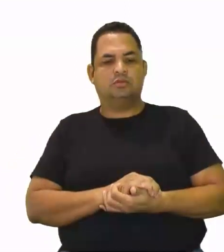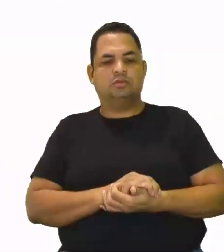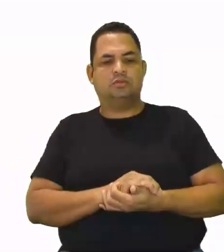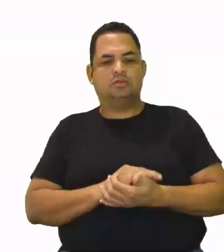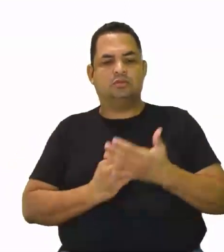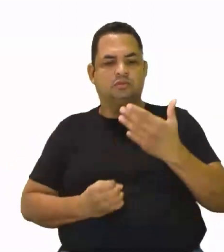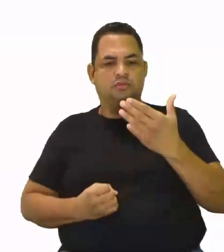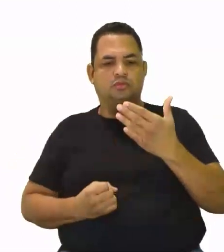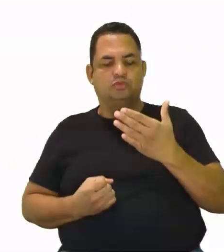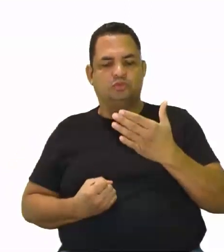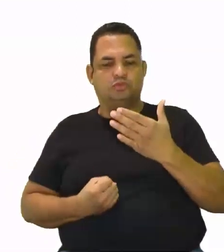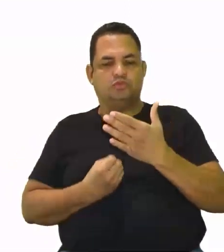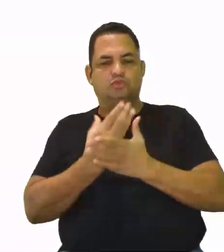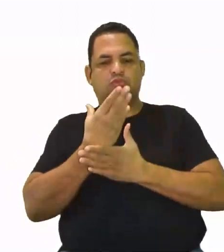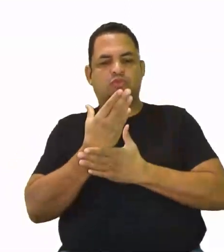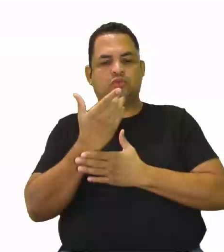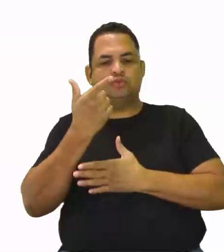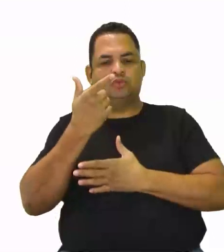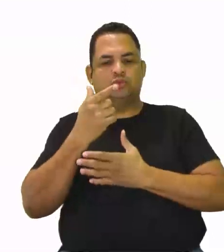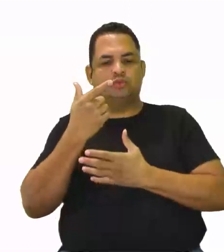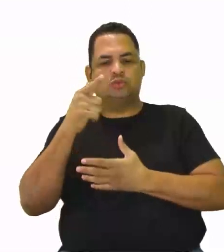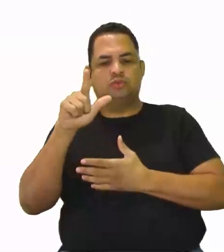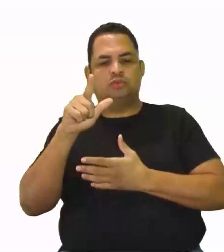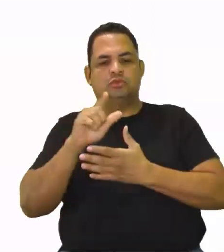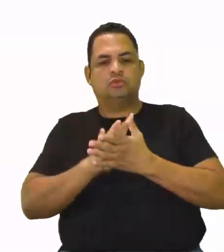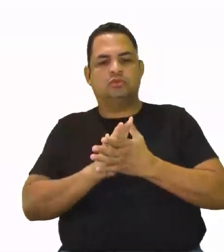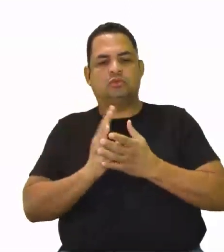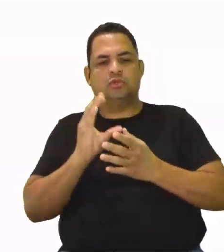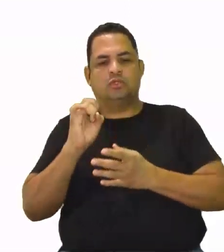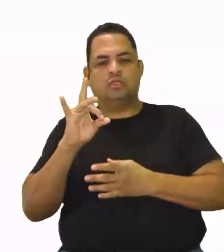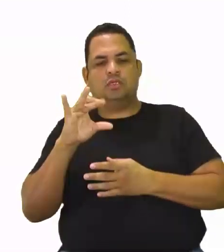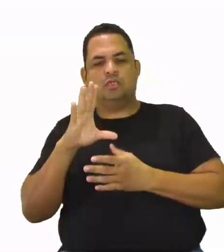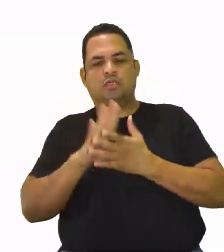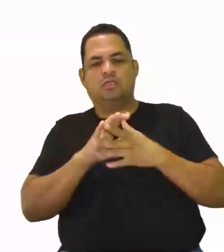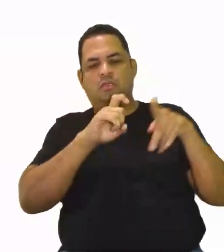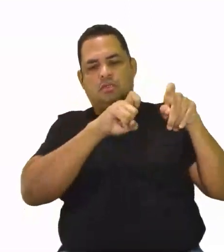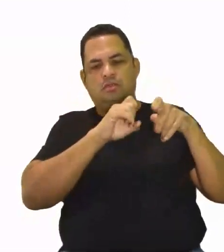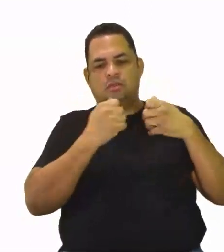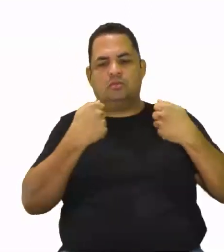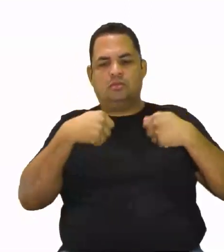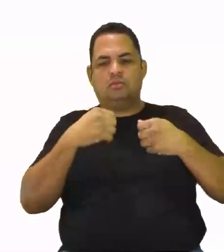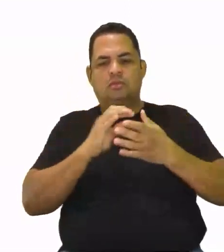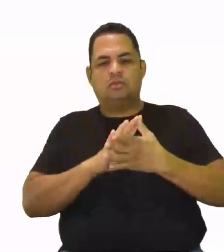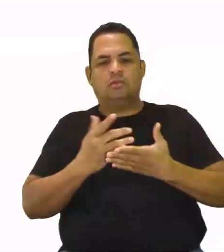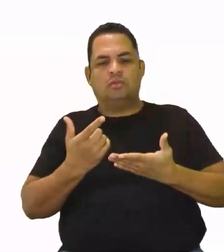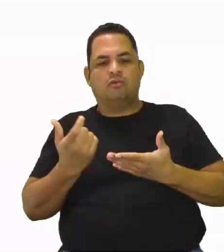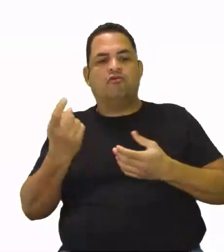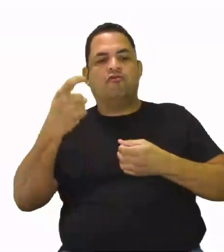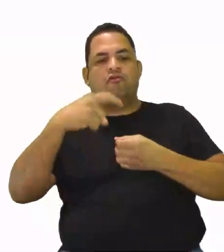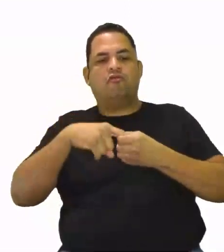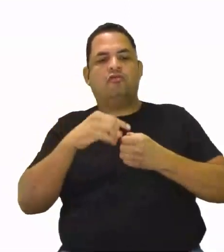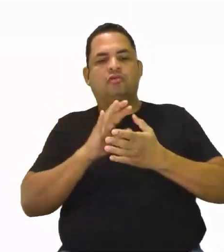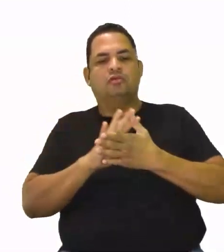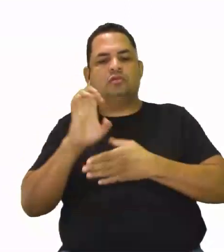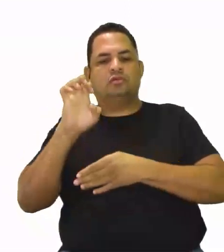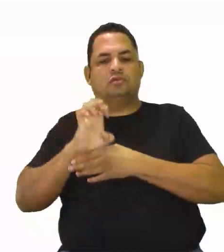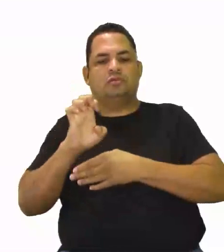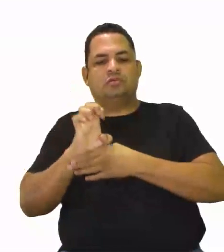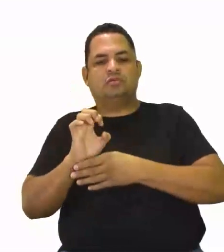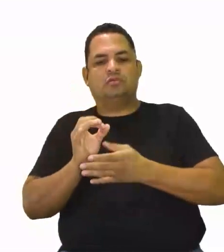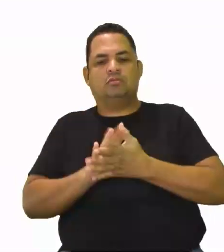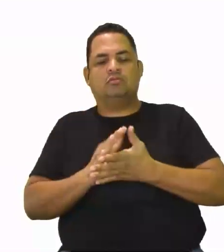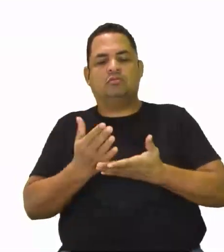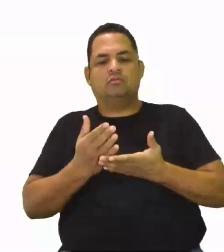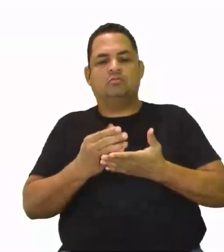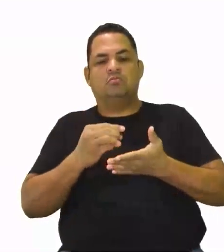das oligarquias agrárias ao poder, restaurando-se a federação dos mesmos moldes da República Velha.